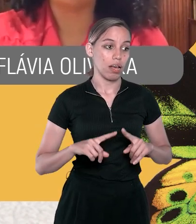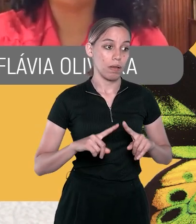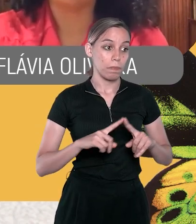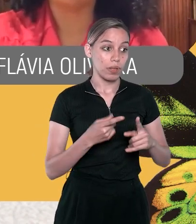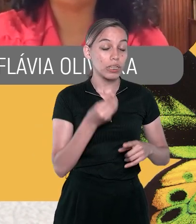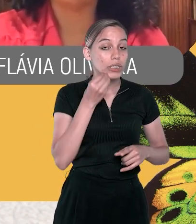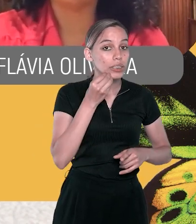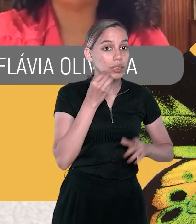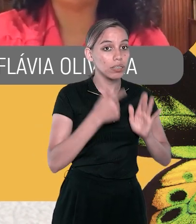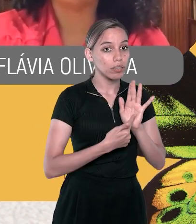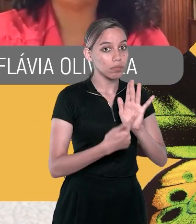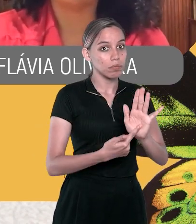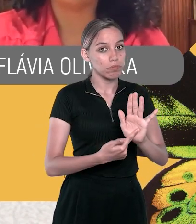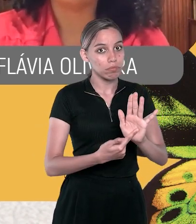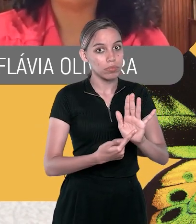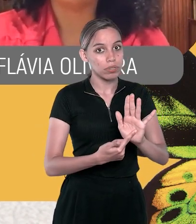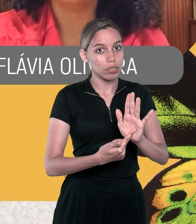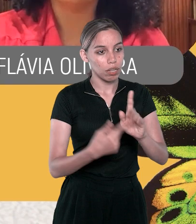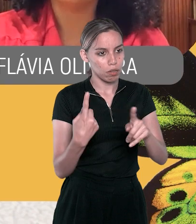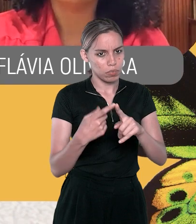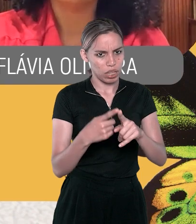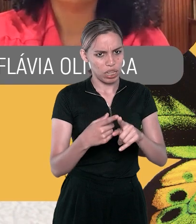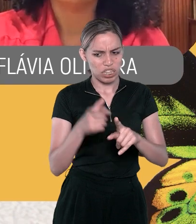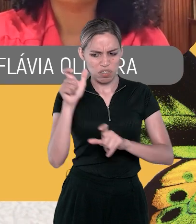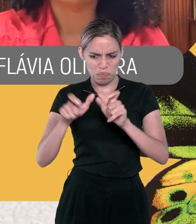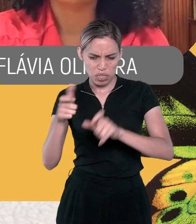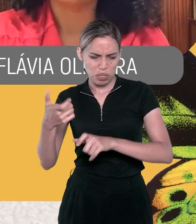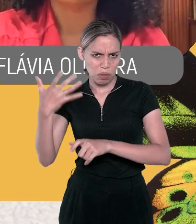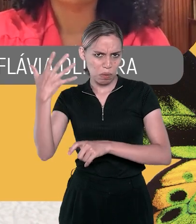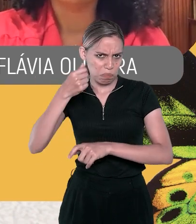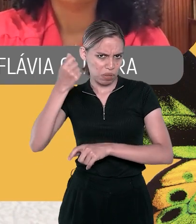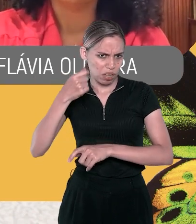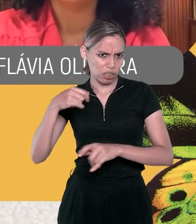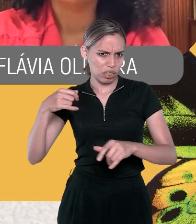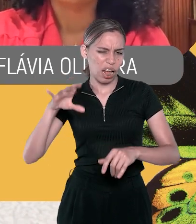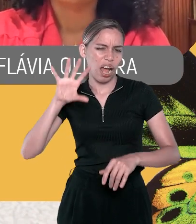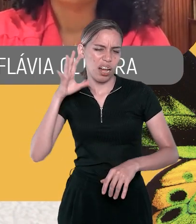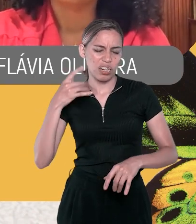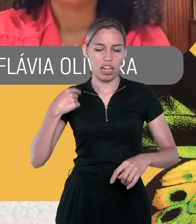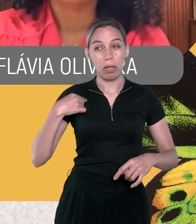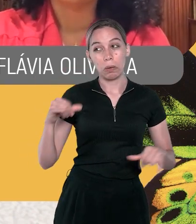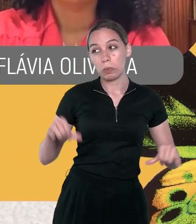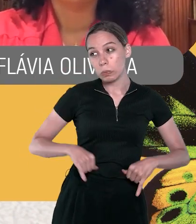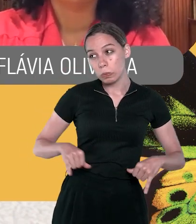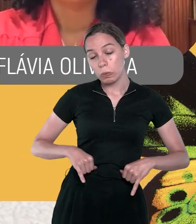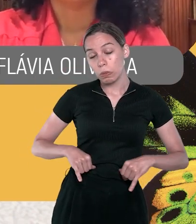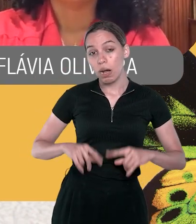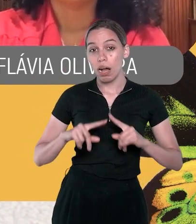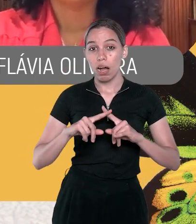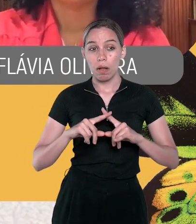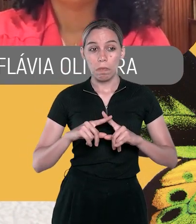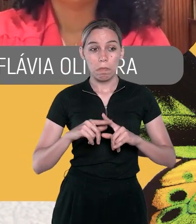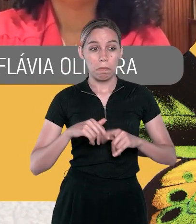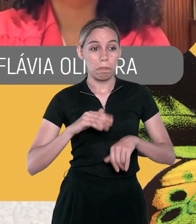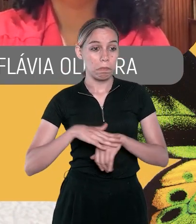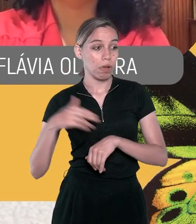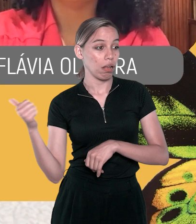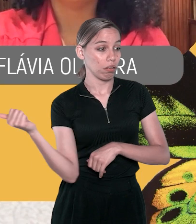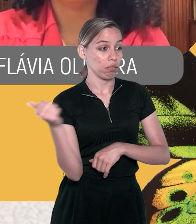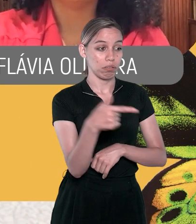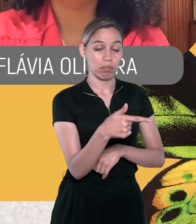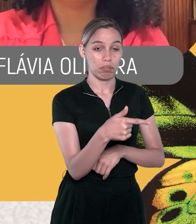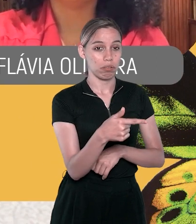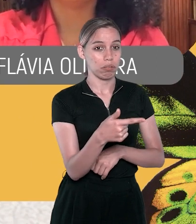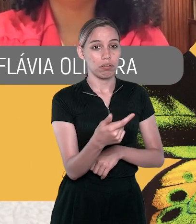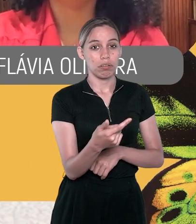os brancos acham que eles sofrem muito mais do que todos os outros, né? E eles vivem a sua vida como uma tragédia